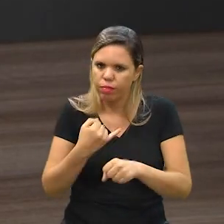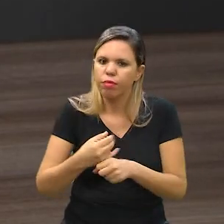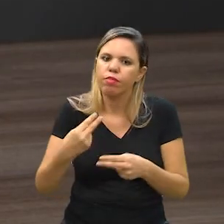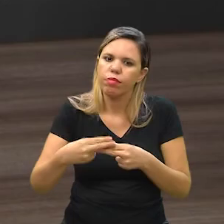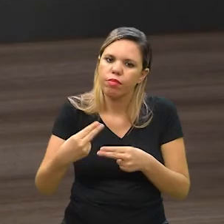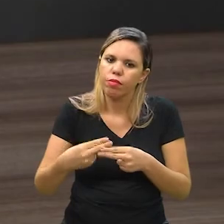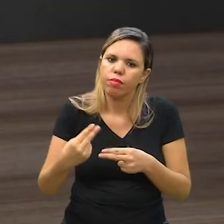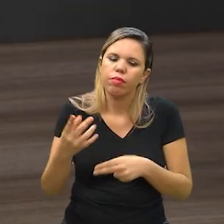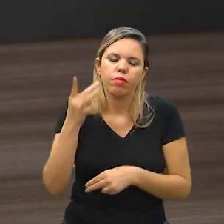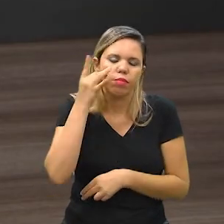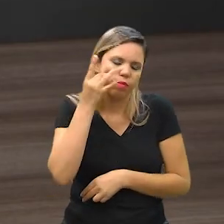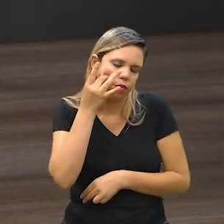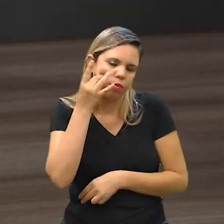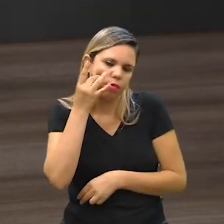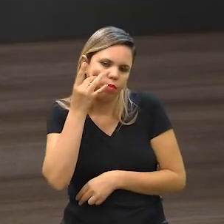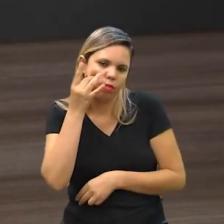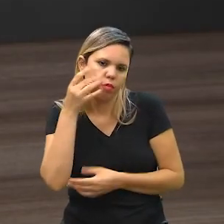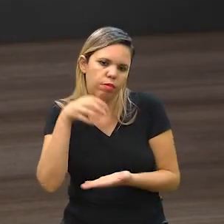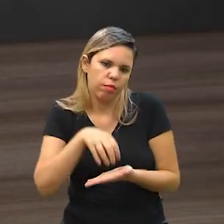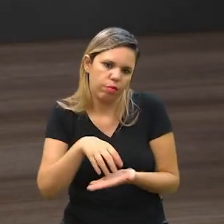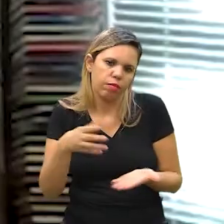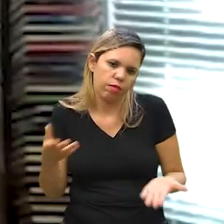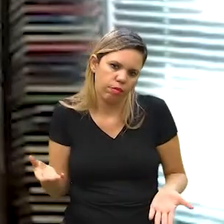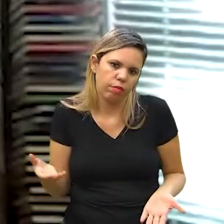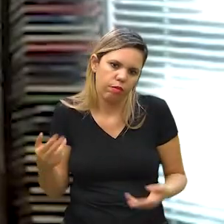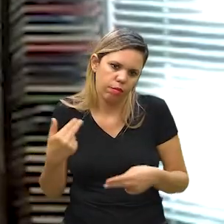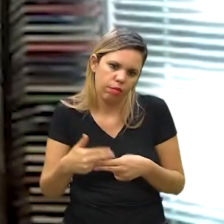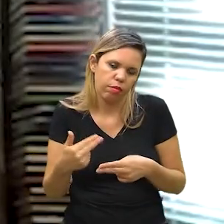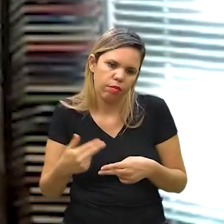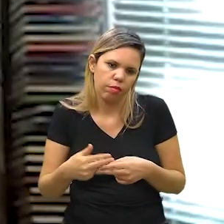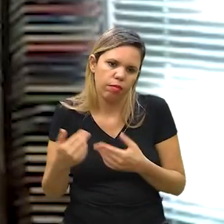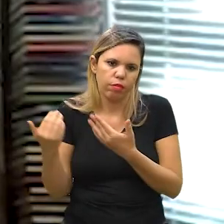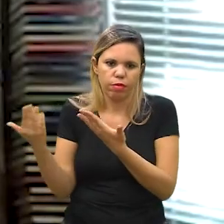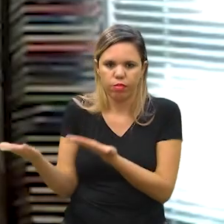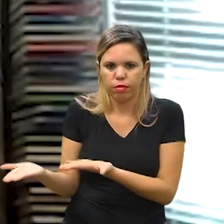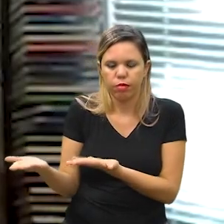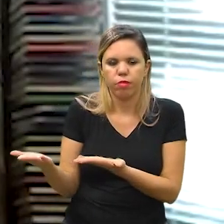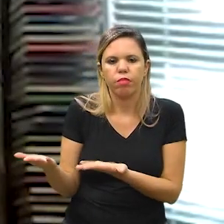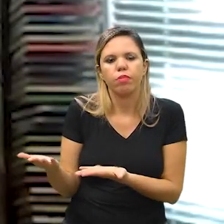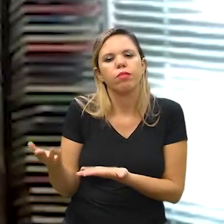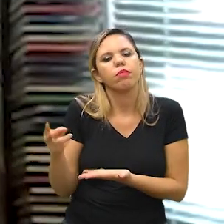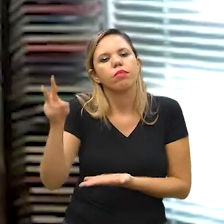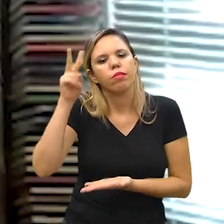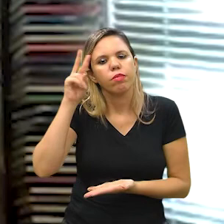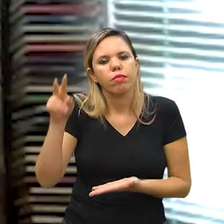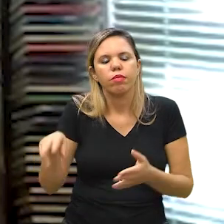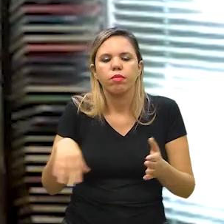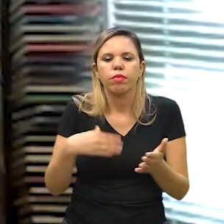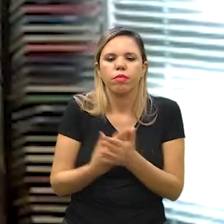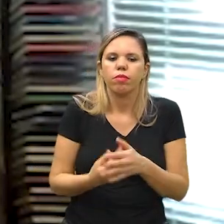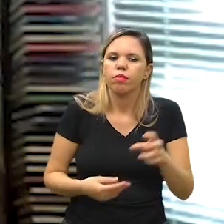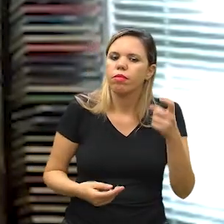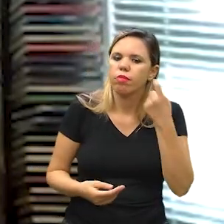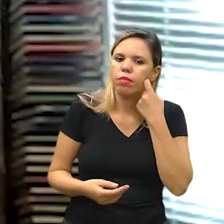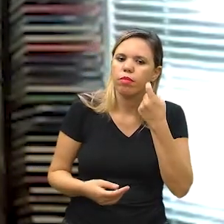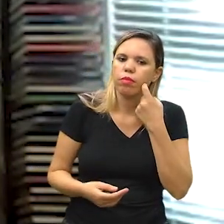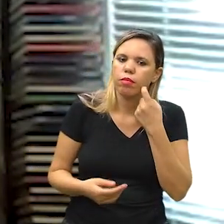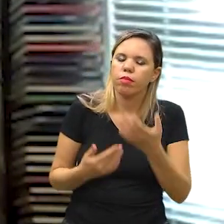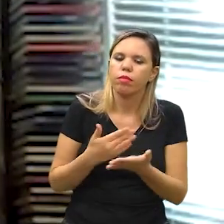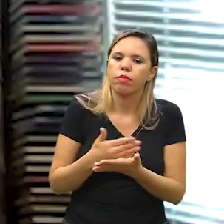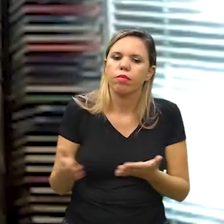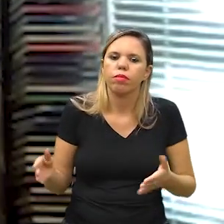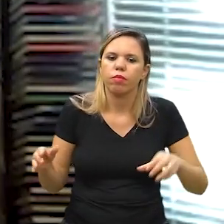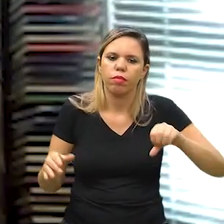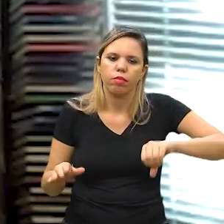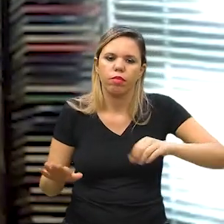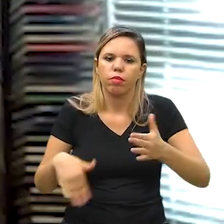do Sebrae ou ir pessoalmente numa unidade. Sim, nós estamos abertos de segunda a sexta-feira,